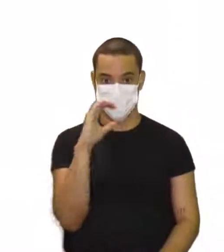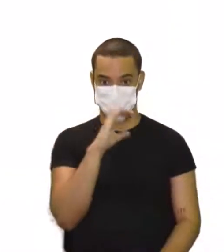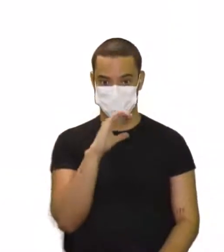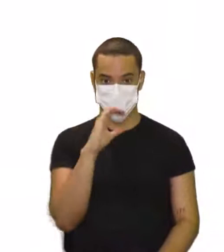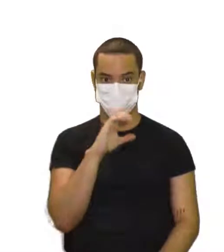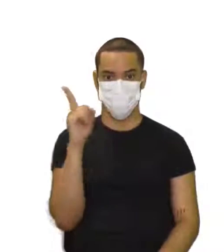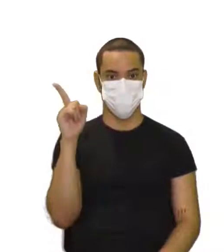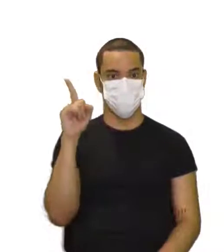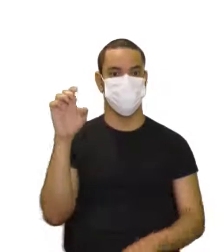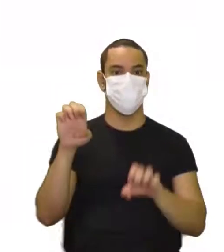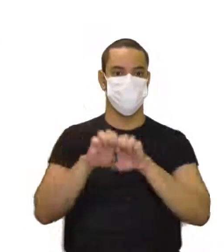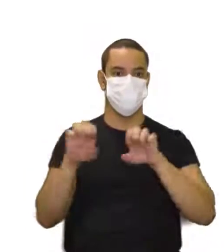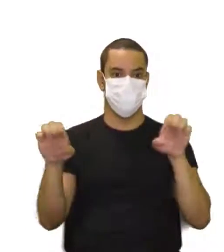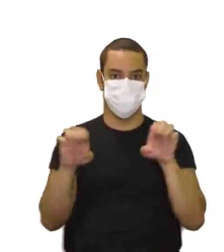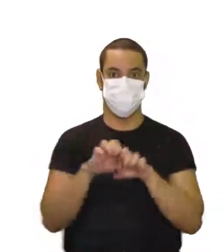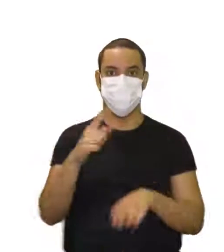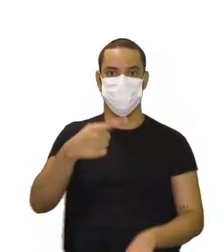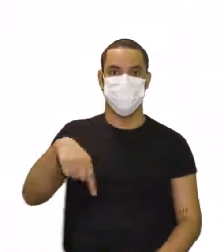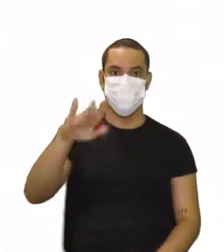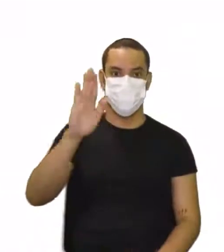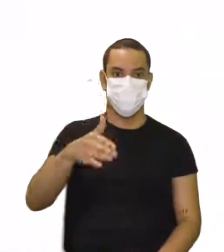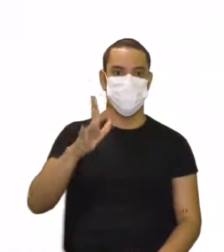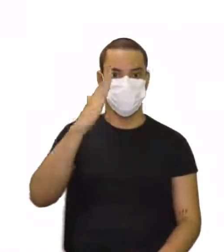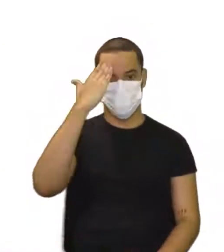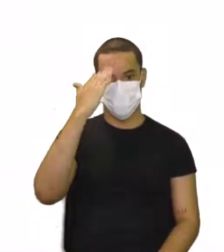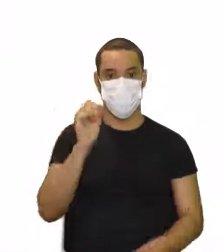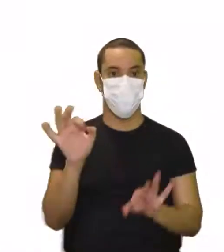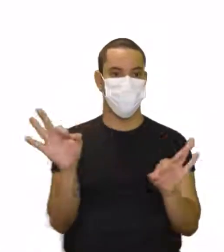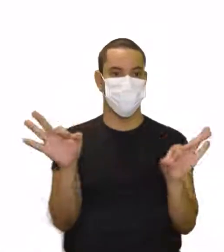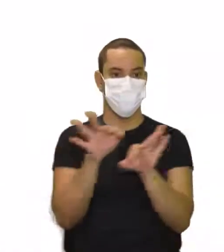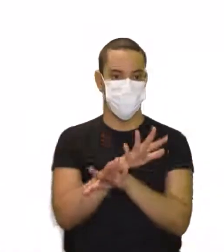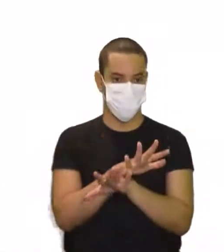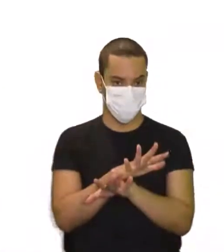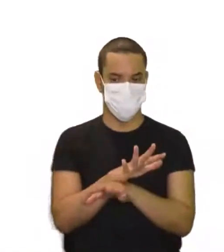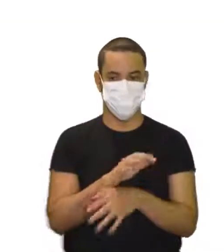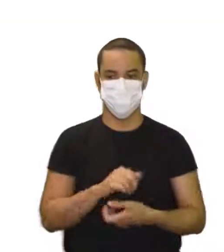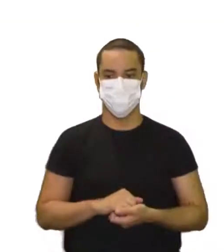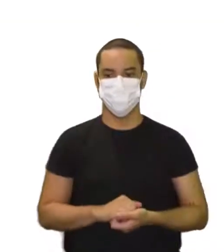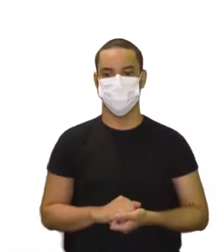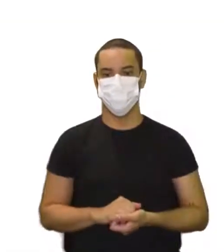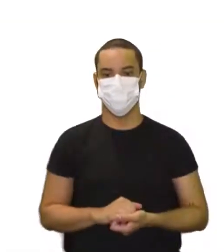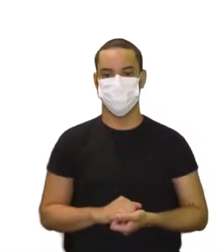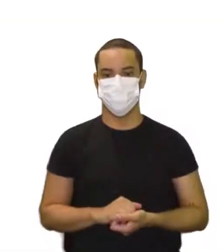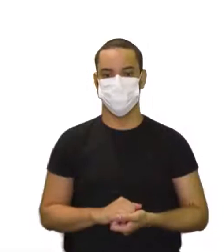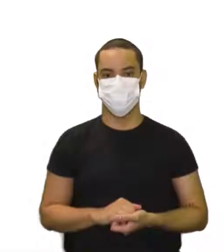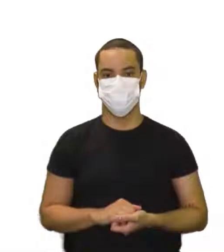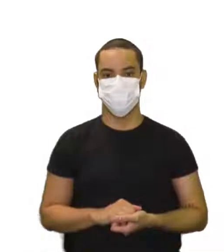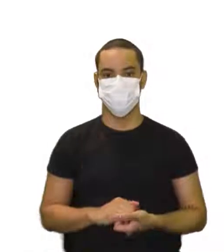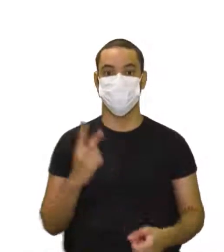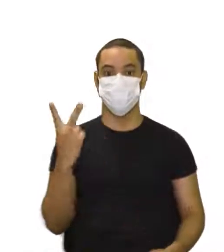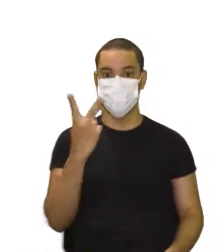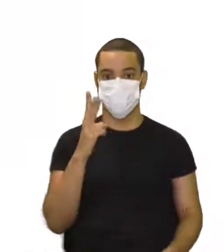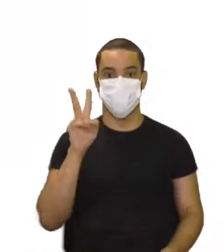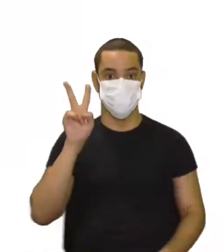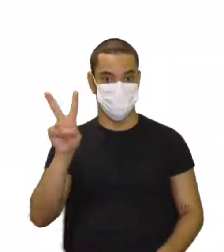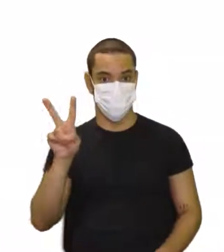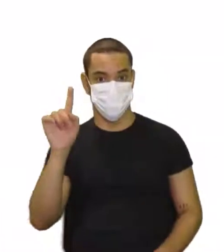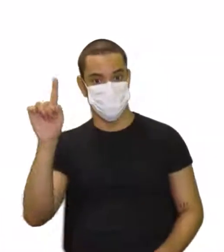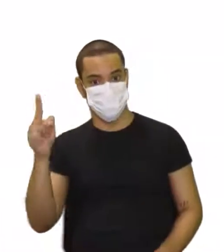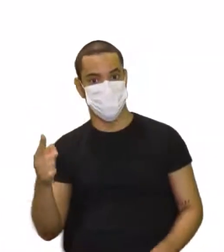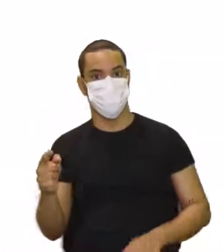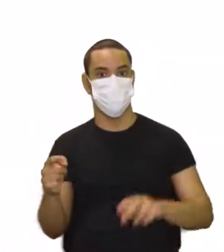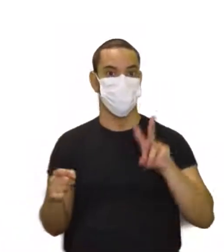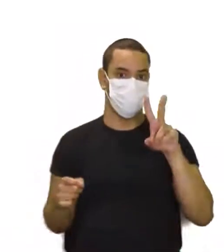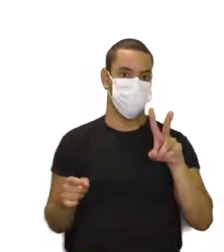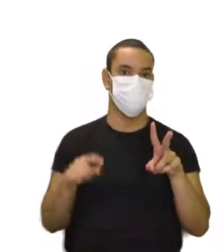uma equação que você já tem ela pronta para calcular aí. Então, as duas velocidades V' e V, e